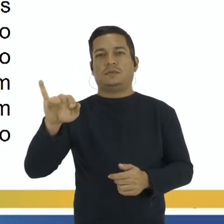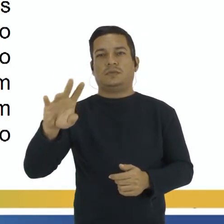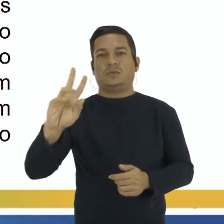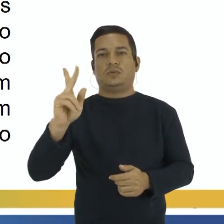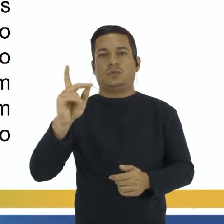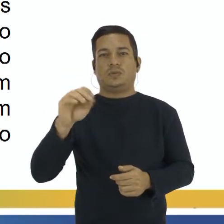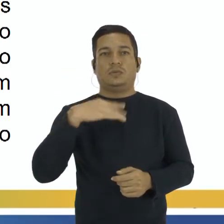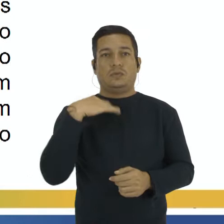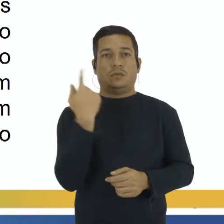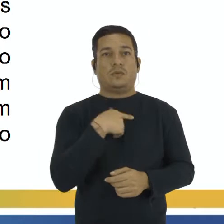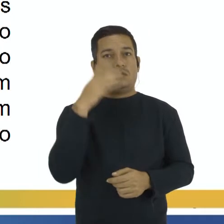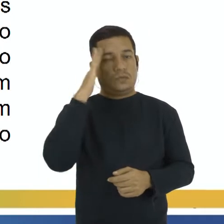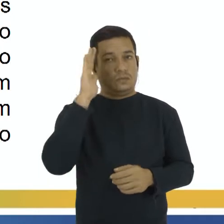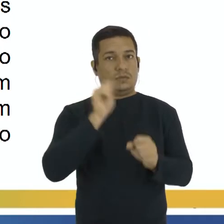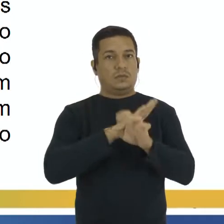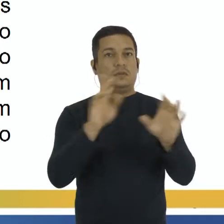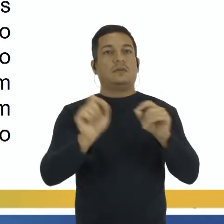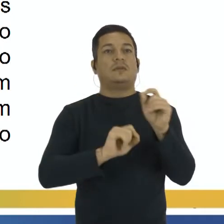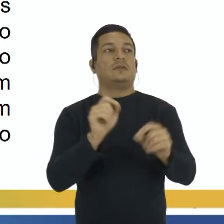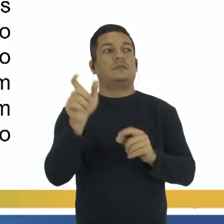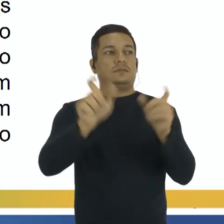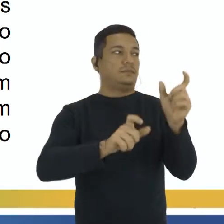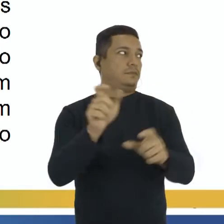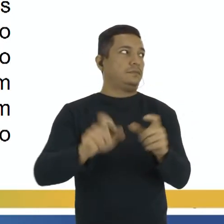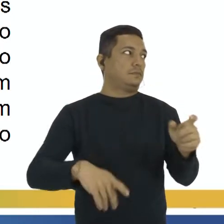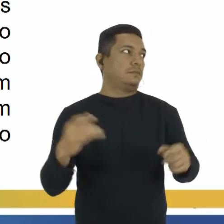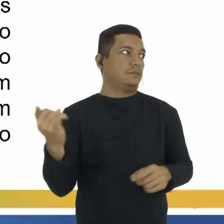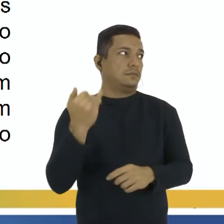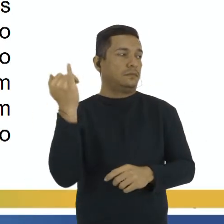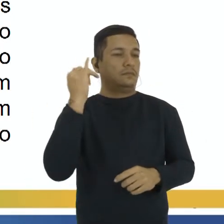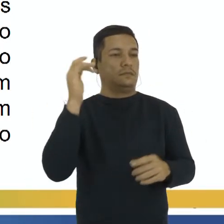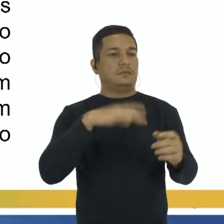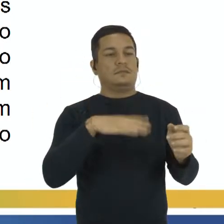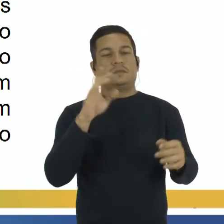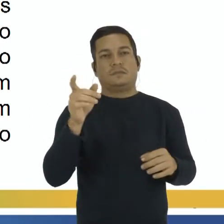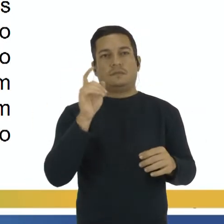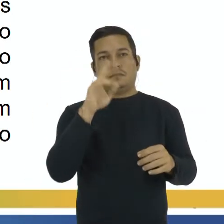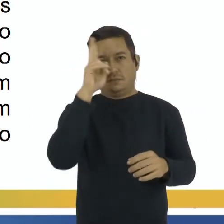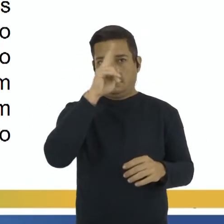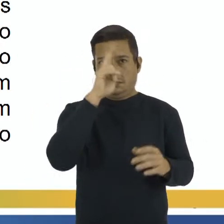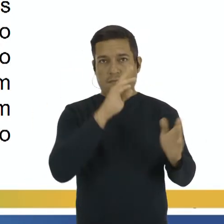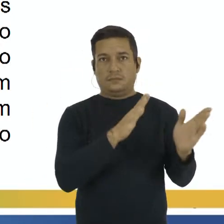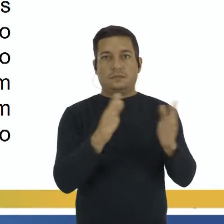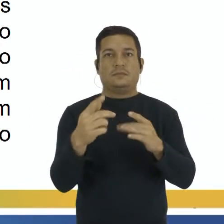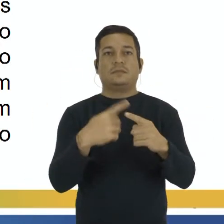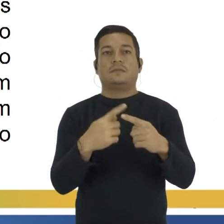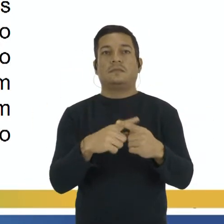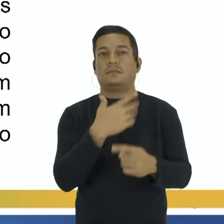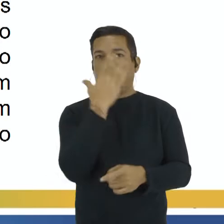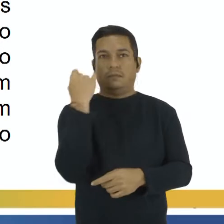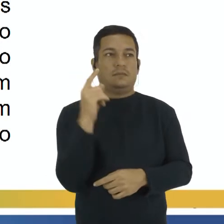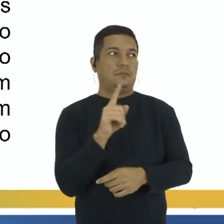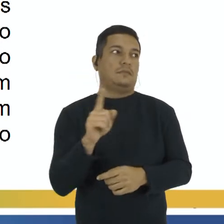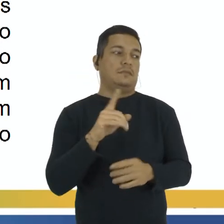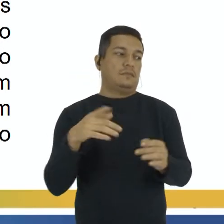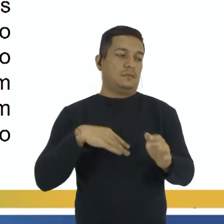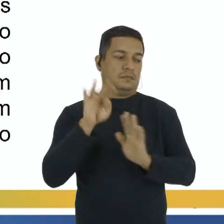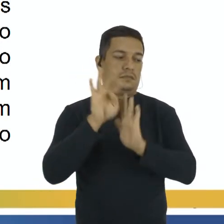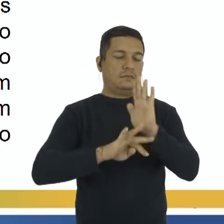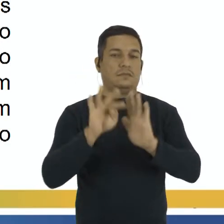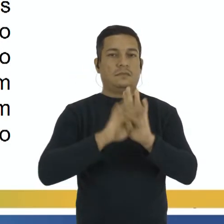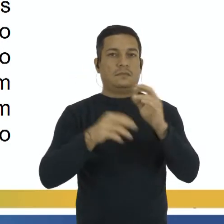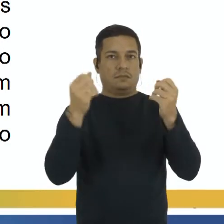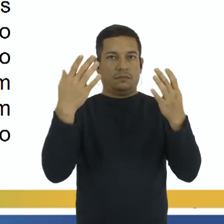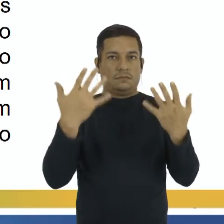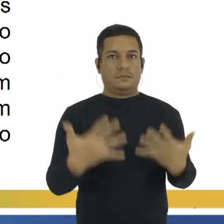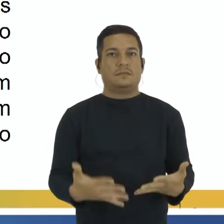que as personagens são um elemento importante na construção do humor nas histórias em quadrinhos, pois não esqueçamos que trata de um texto narrativo.